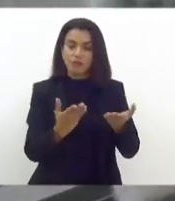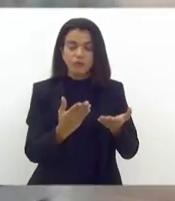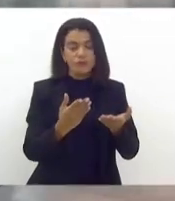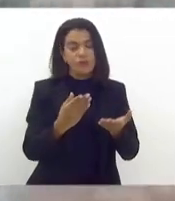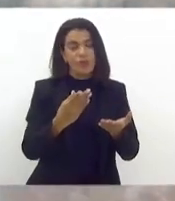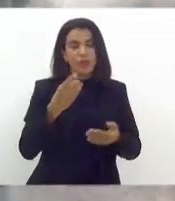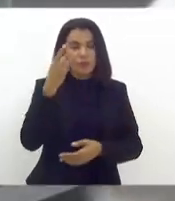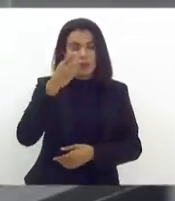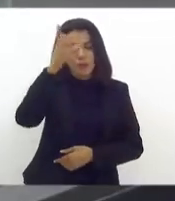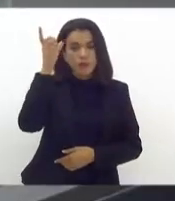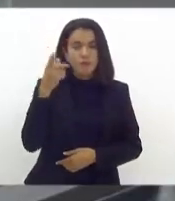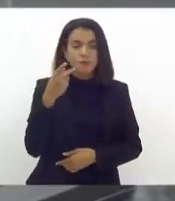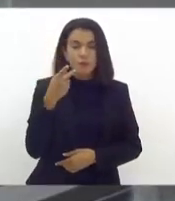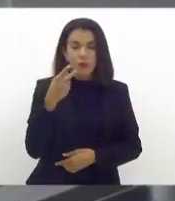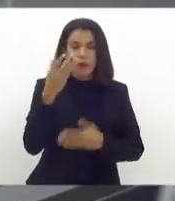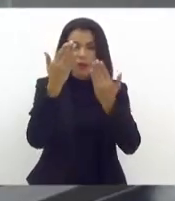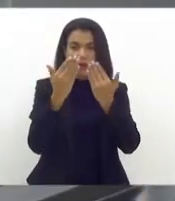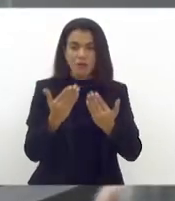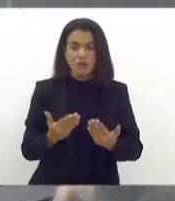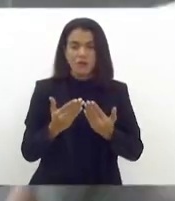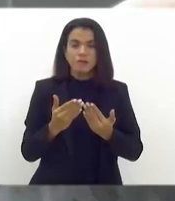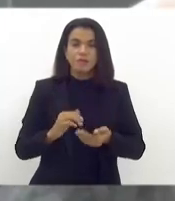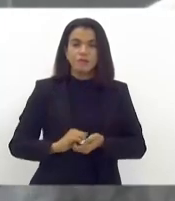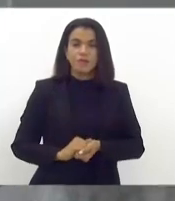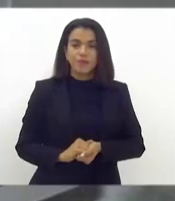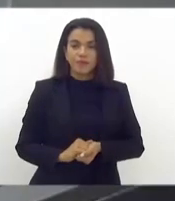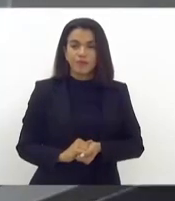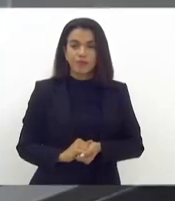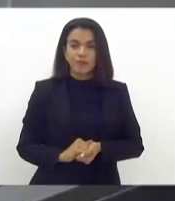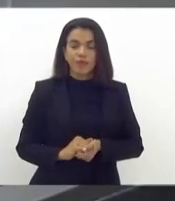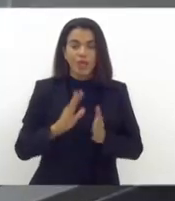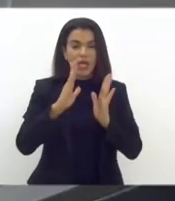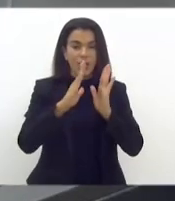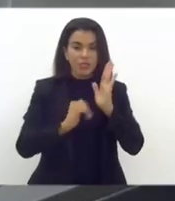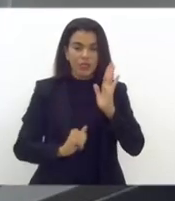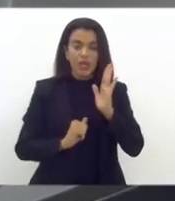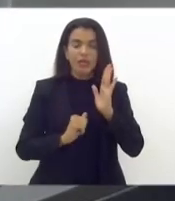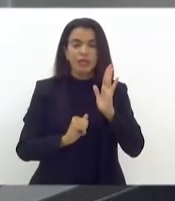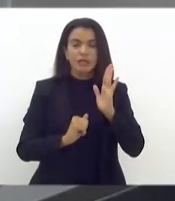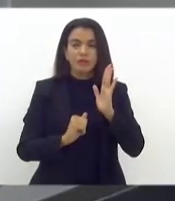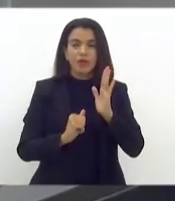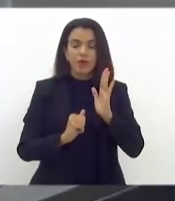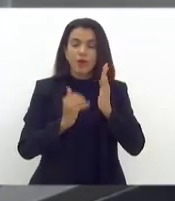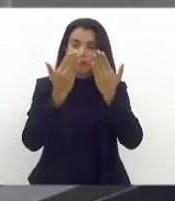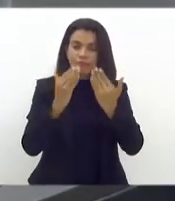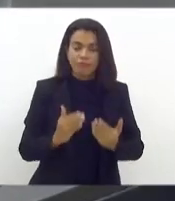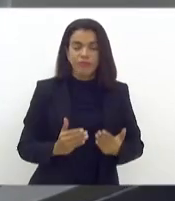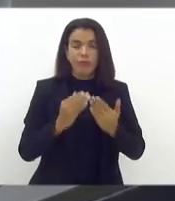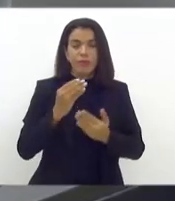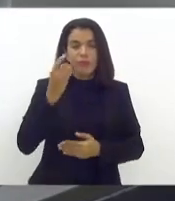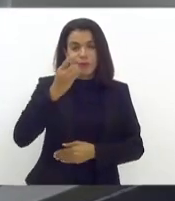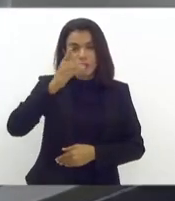Paulo. Agradeço a presença de Vossa Excelência. Projetos 35 e 54 retirados com vista para o gabinete do deputado